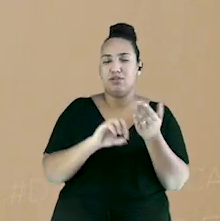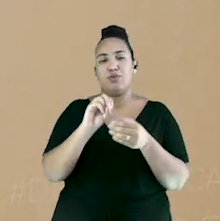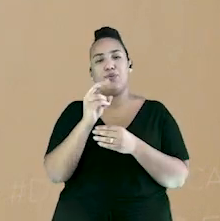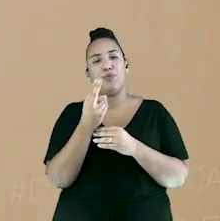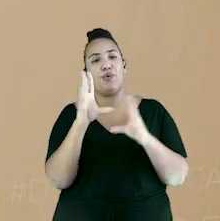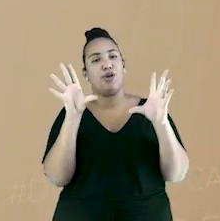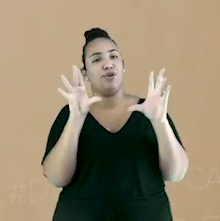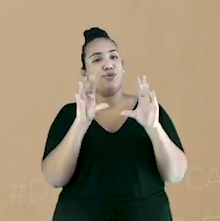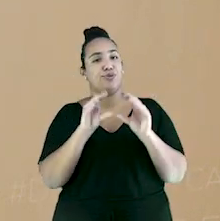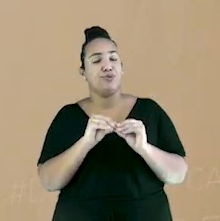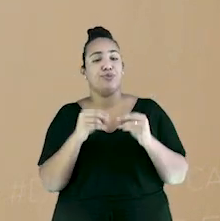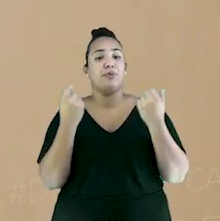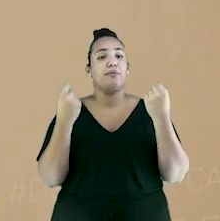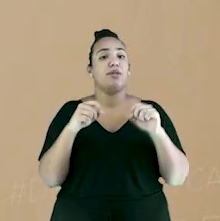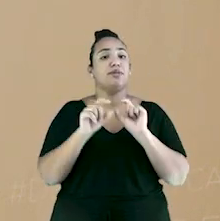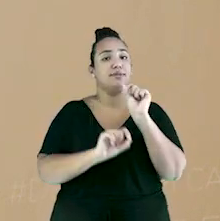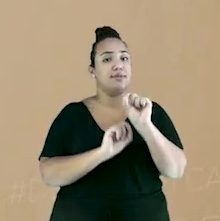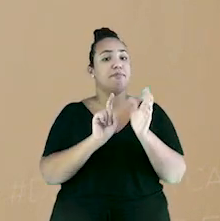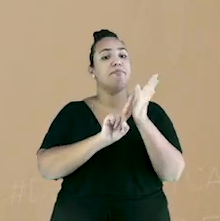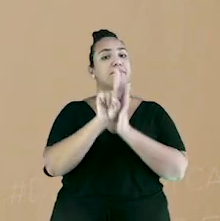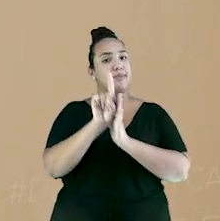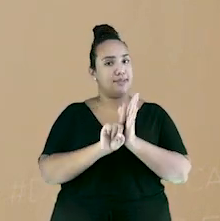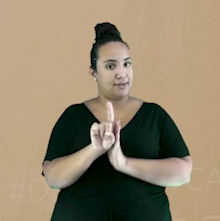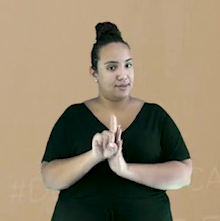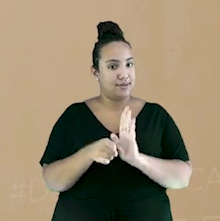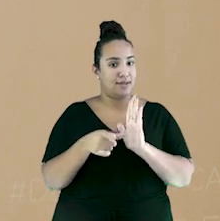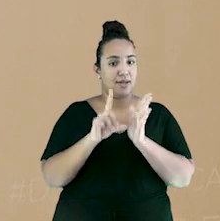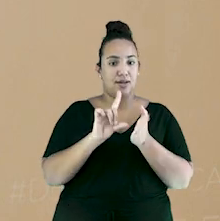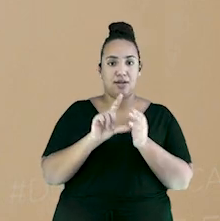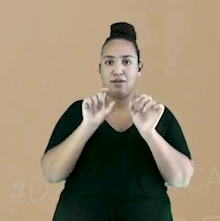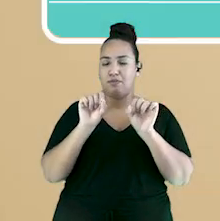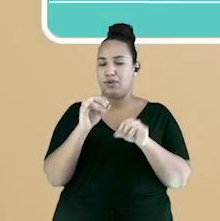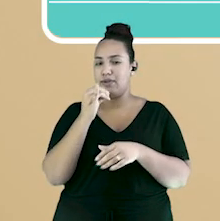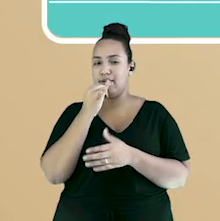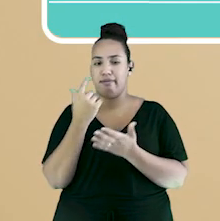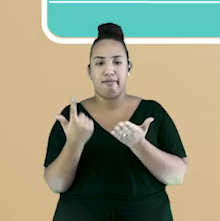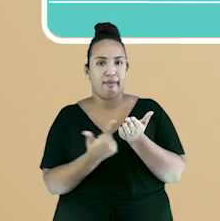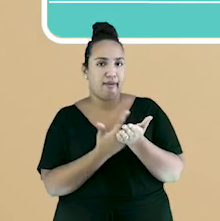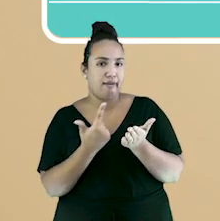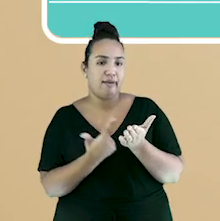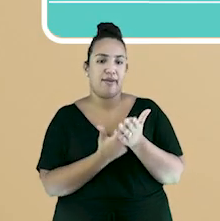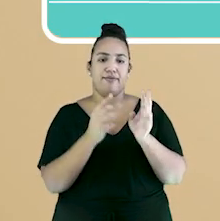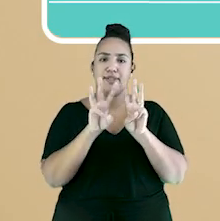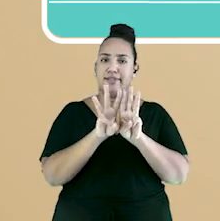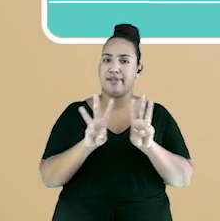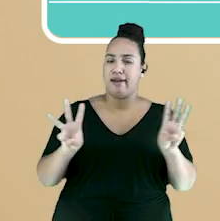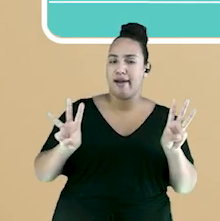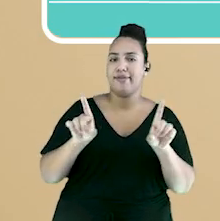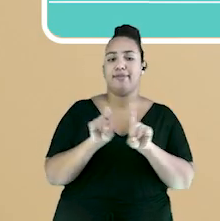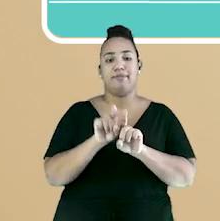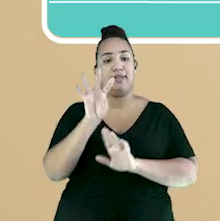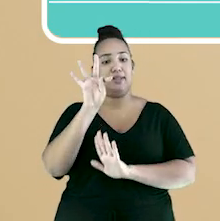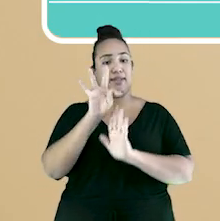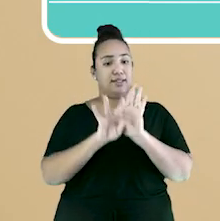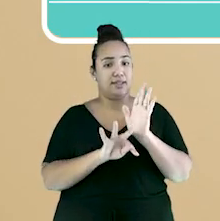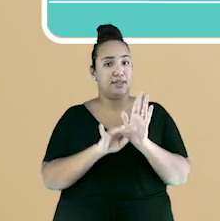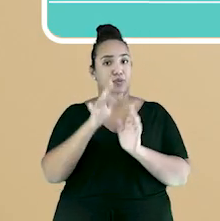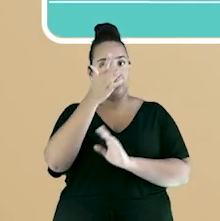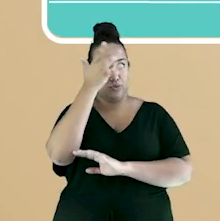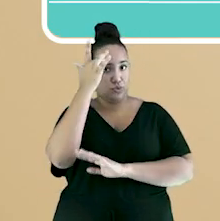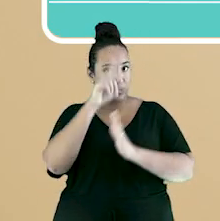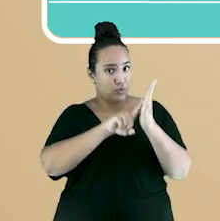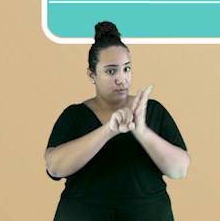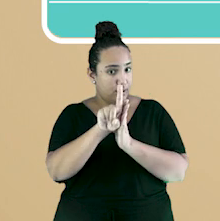ou que a gente faça um resumo de alguma obra, é recomendado fazer pesquisas, não é mesmo? Seja em livros, sites da internet e até